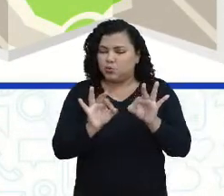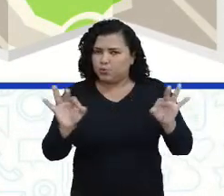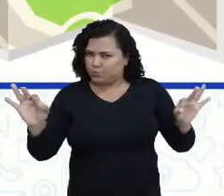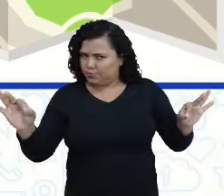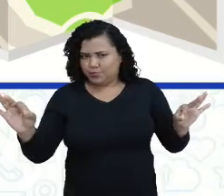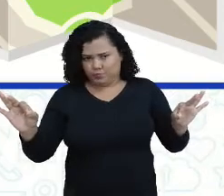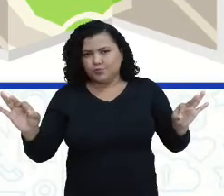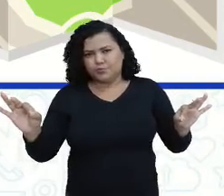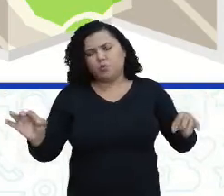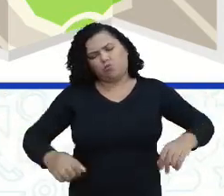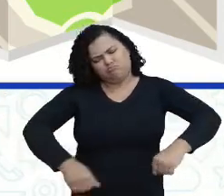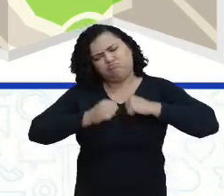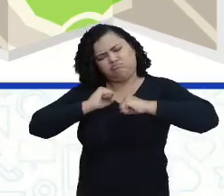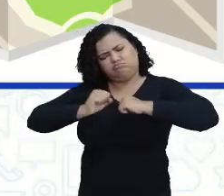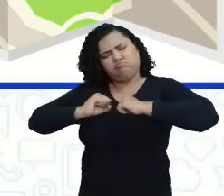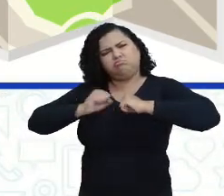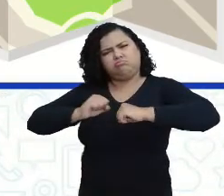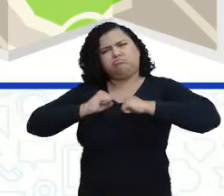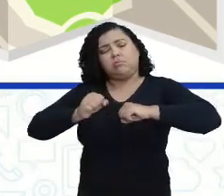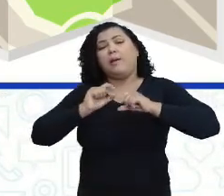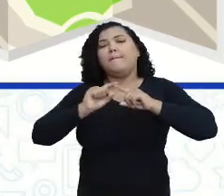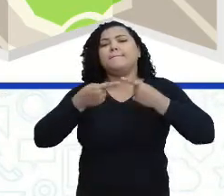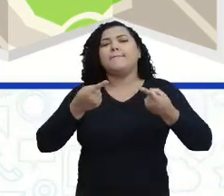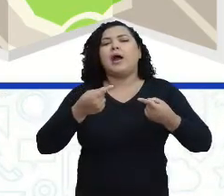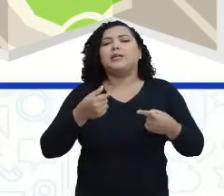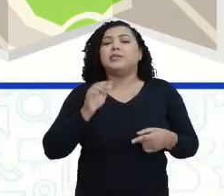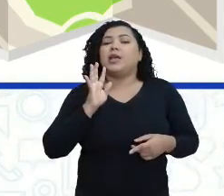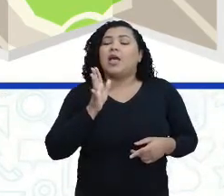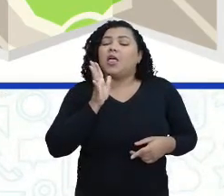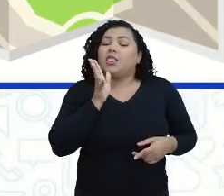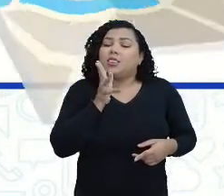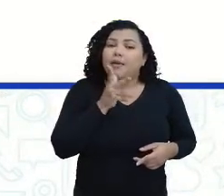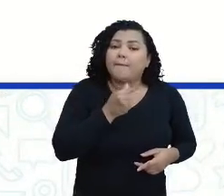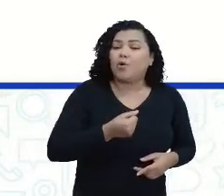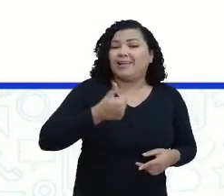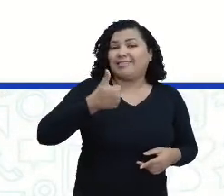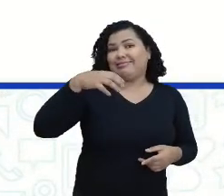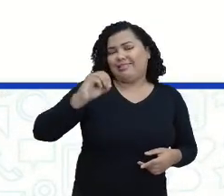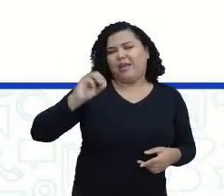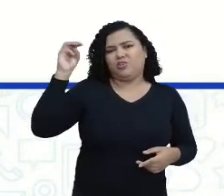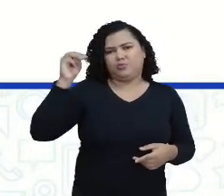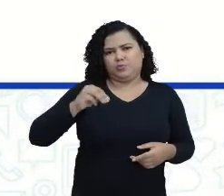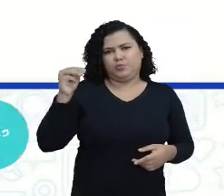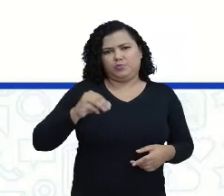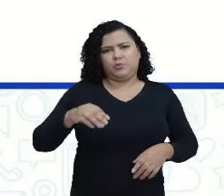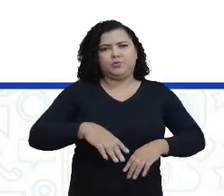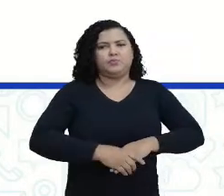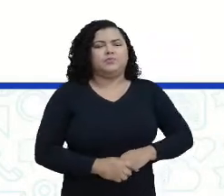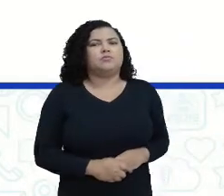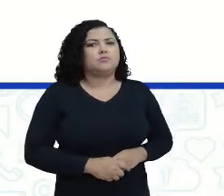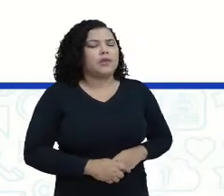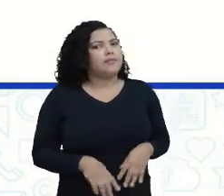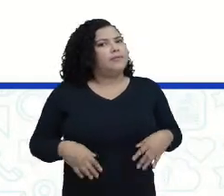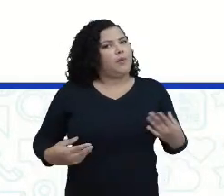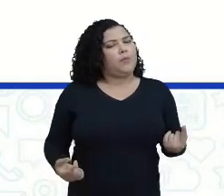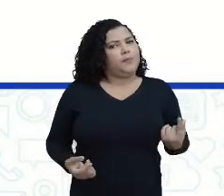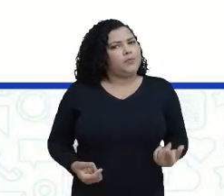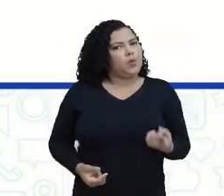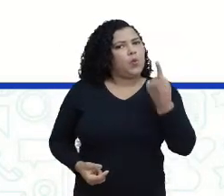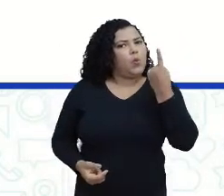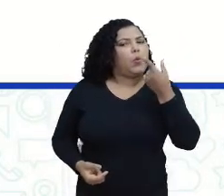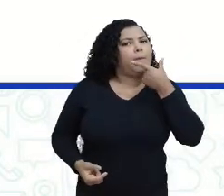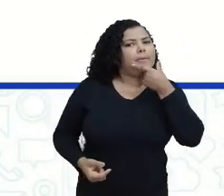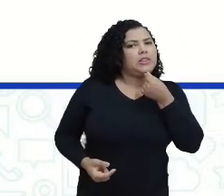o mesmo trajeto, só que ele gasta 10 minutos. Então o que a gente compara aí é que esses dois garotos